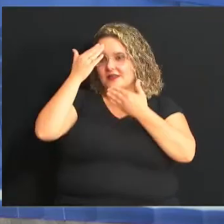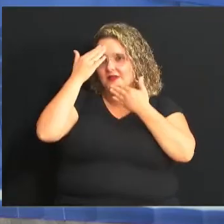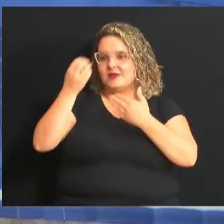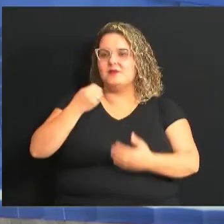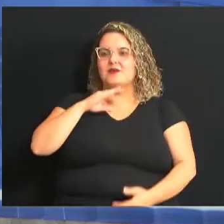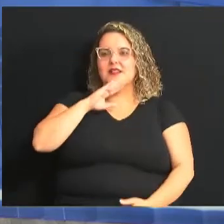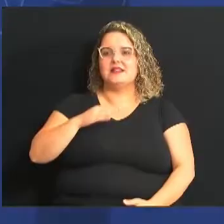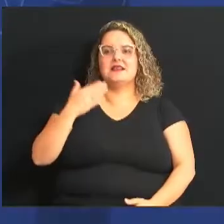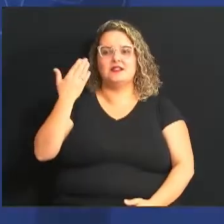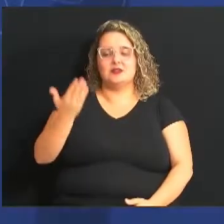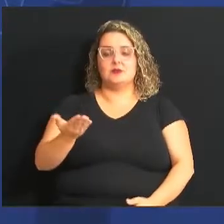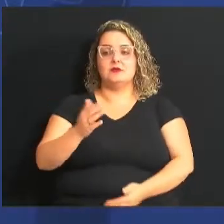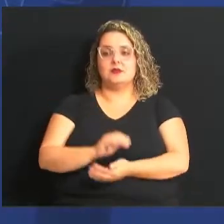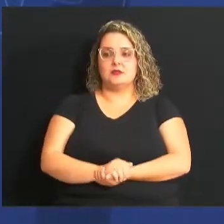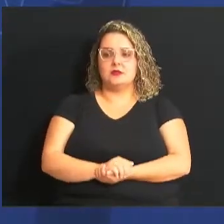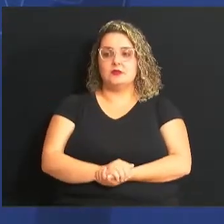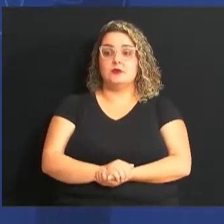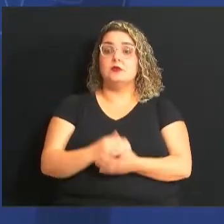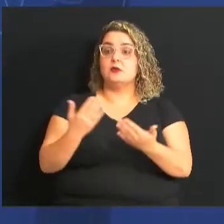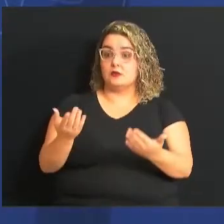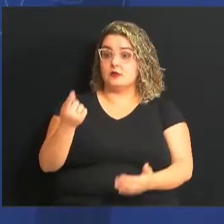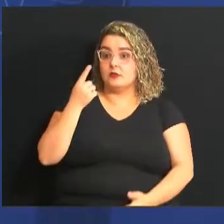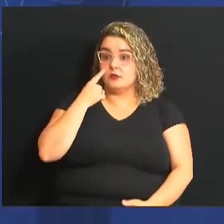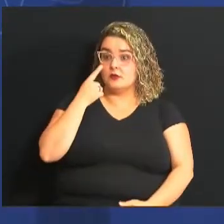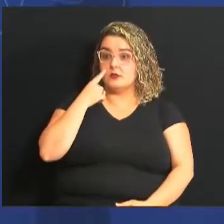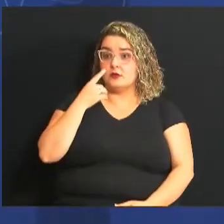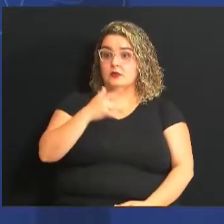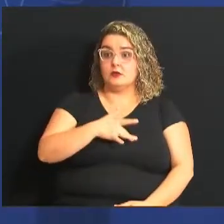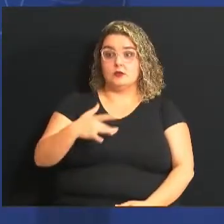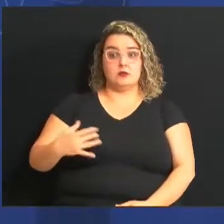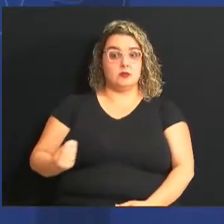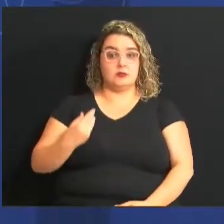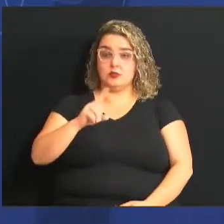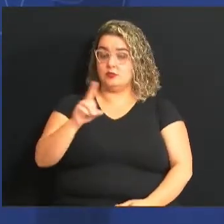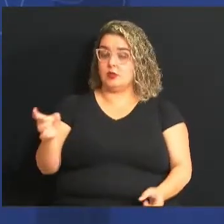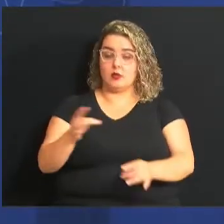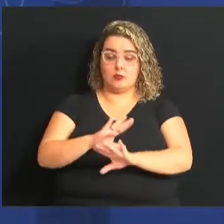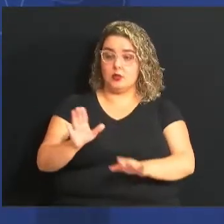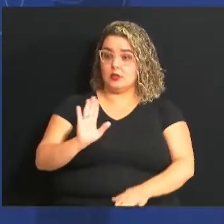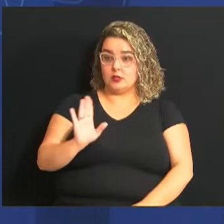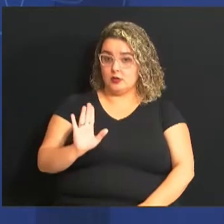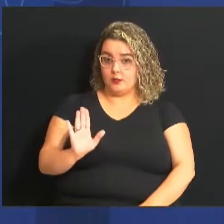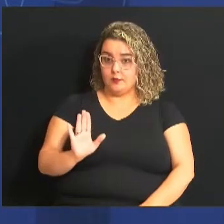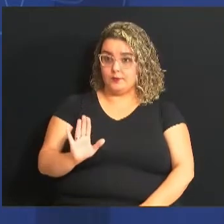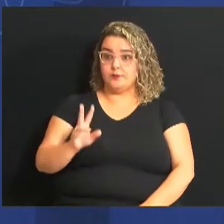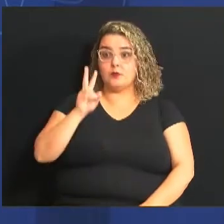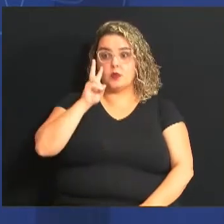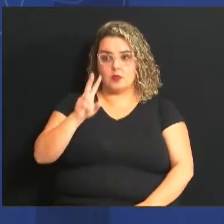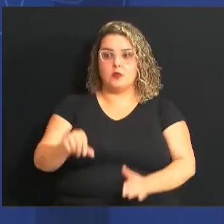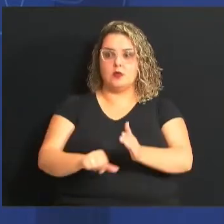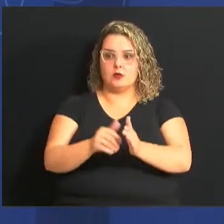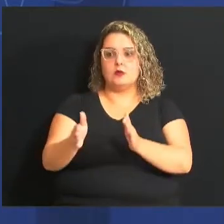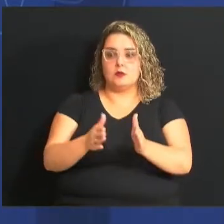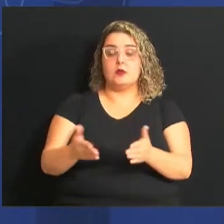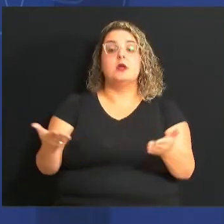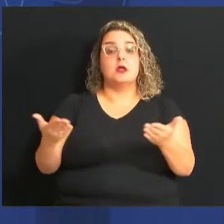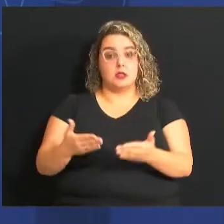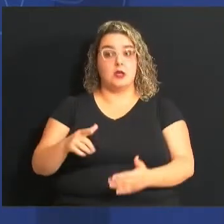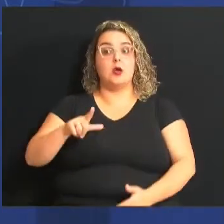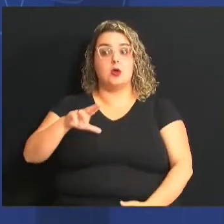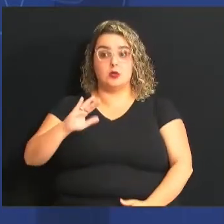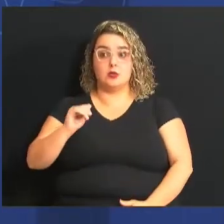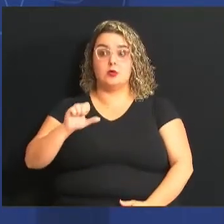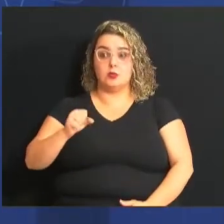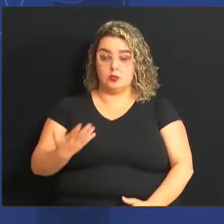para você. E olha só, o Saúde à Vida não acabou não, viu? Porque como a gente viu no primeiro bloco e agora com o Lucas,